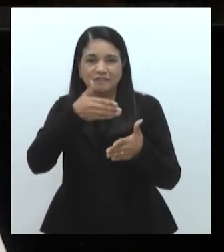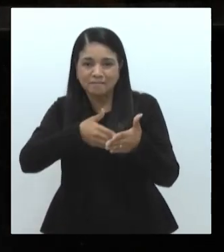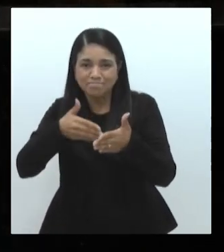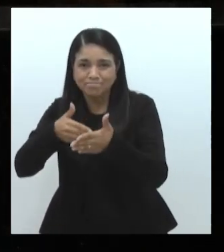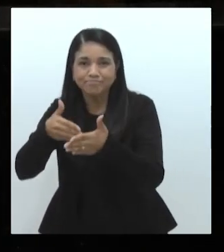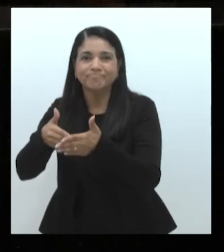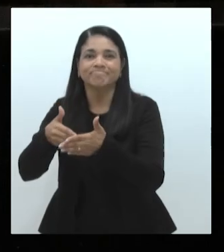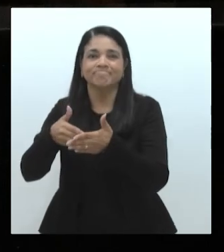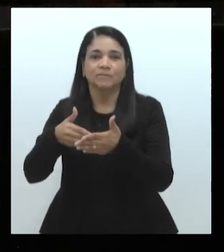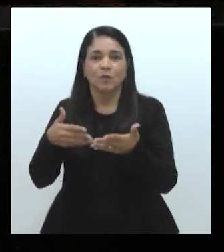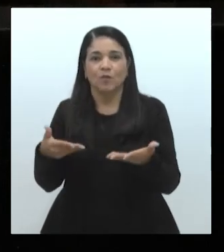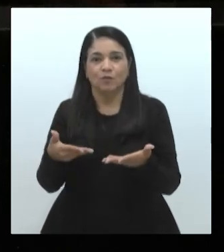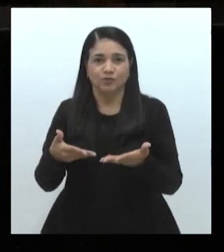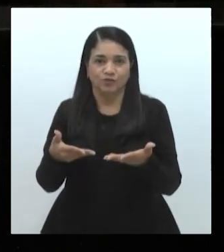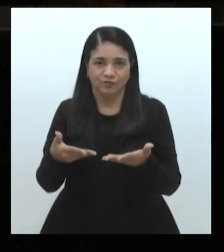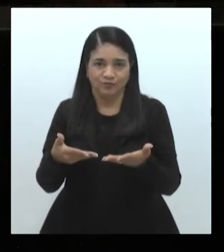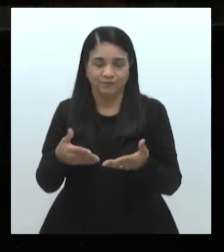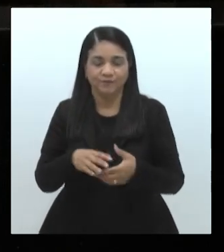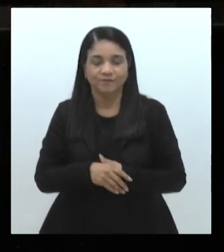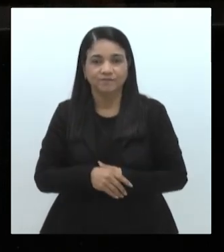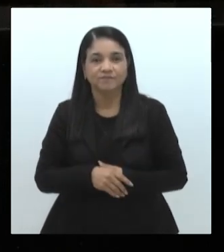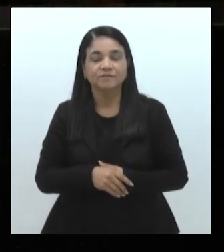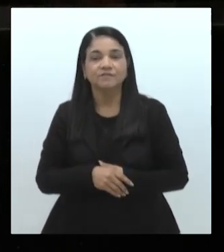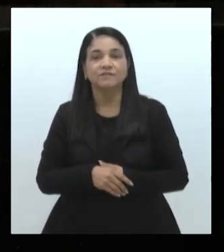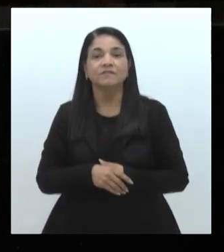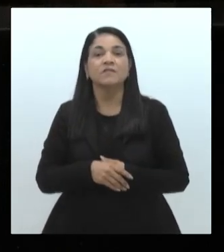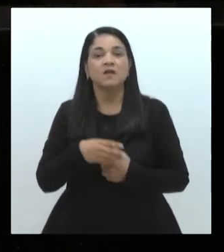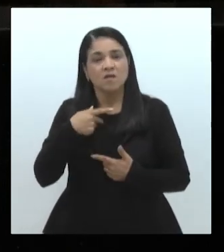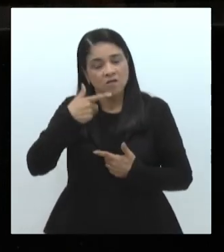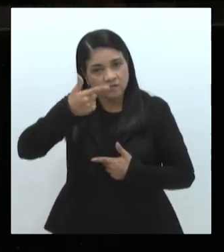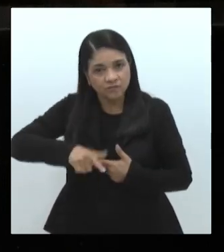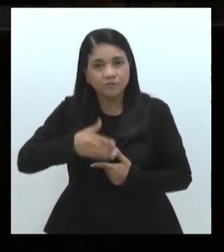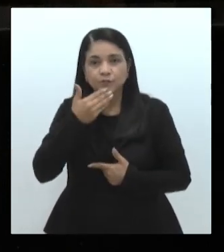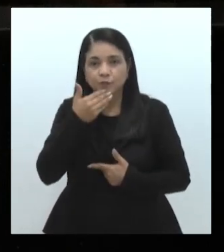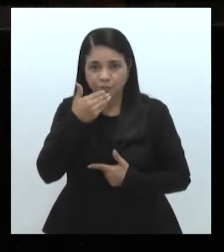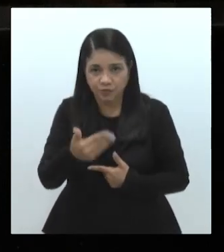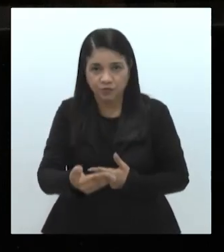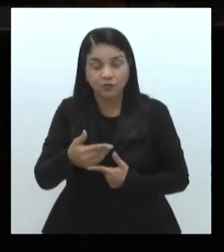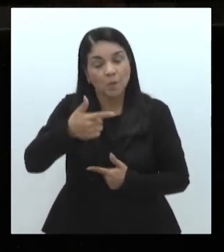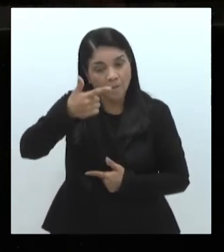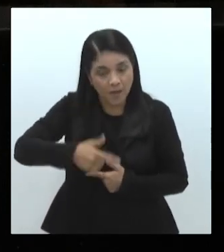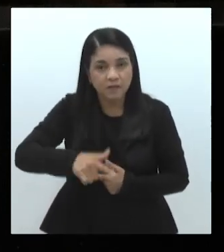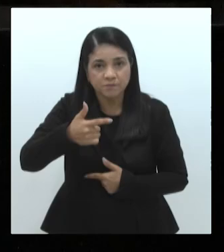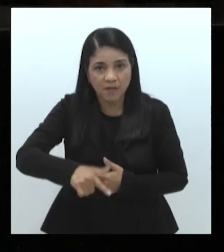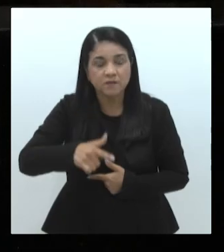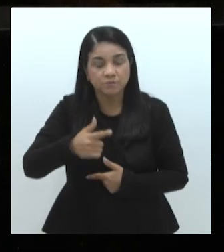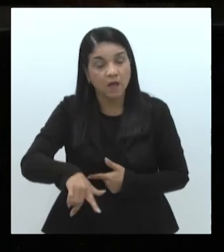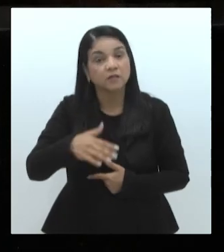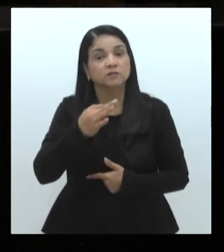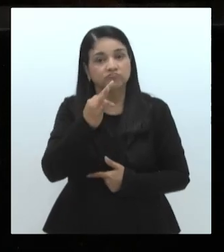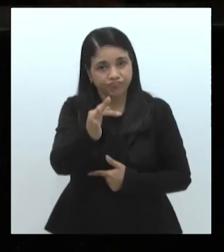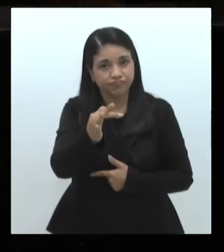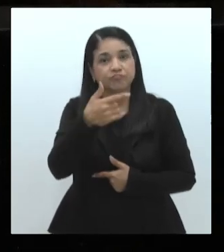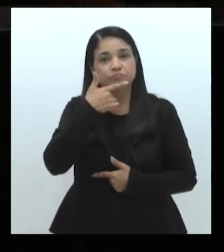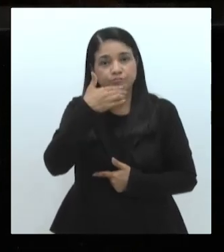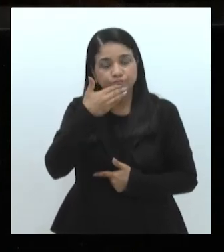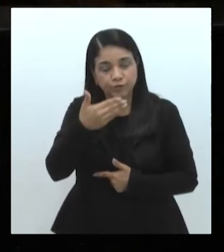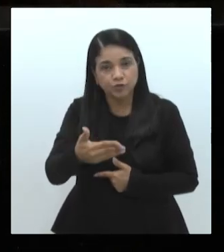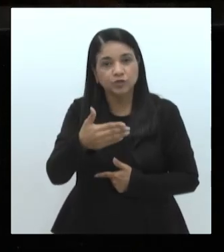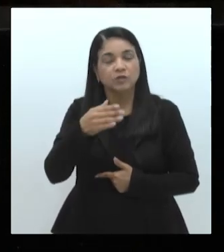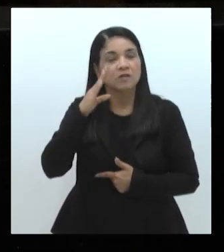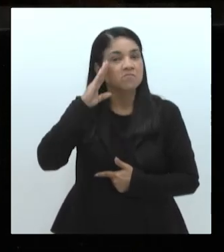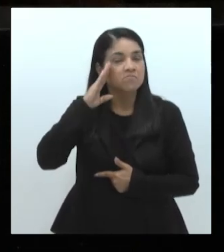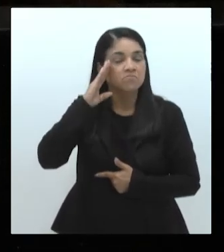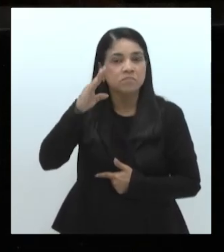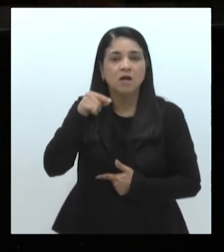solução. Eu reforço meu pedido aqui hoje, como farei mais vezes, para que haja prioridade na solução